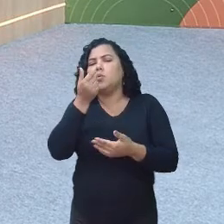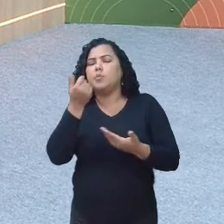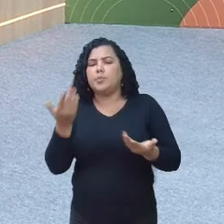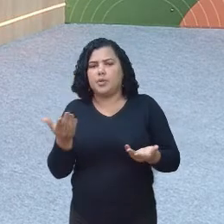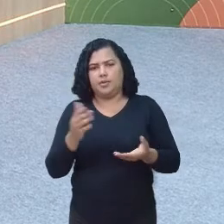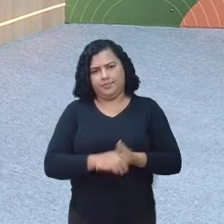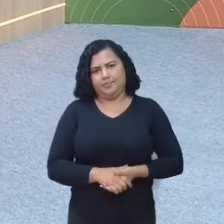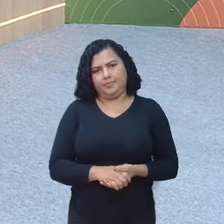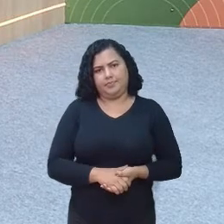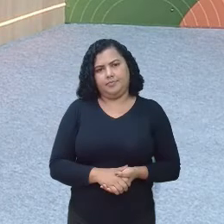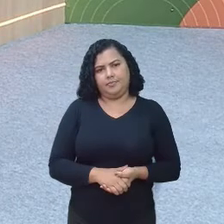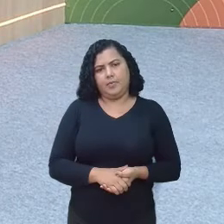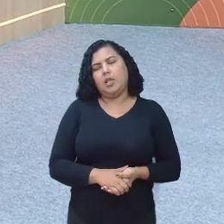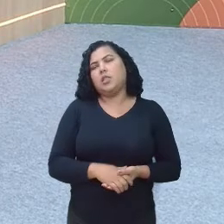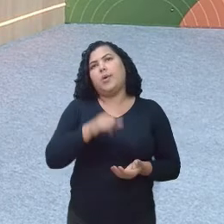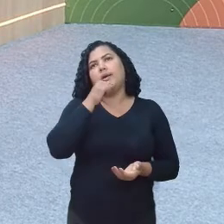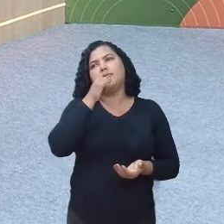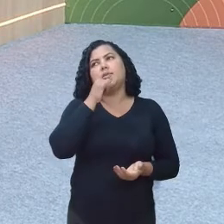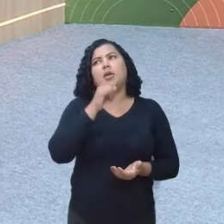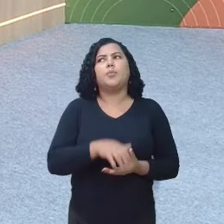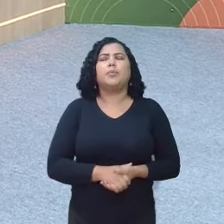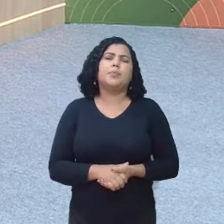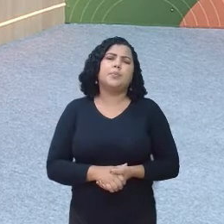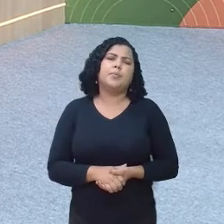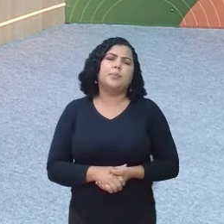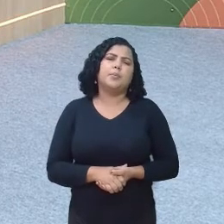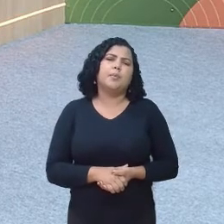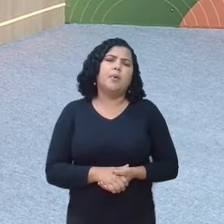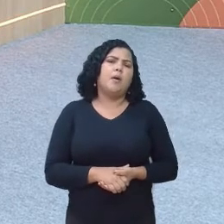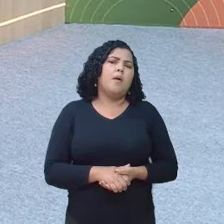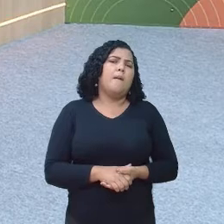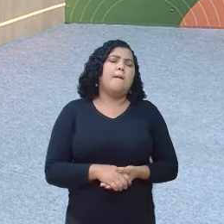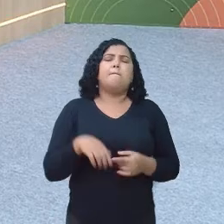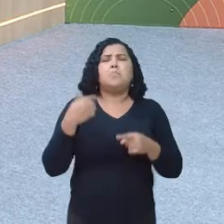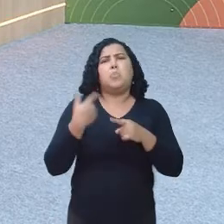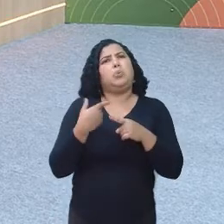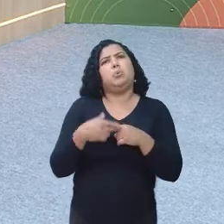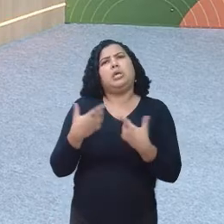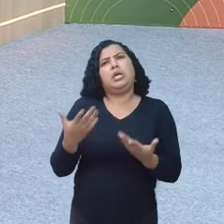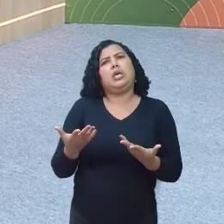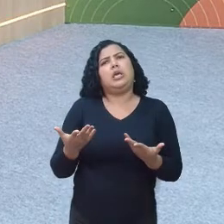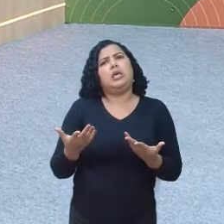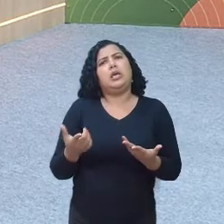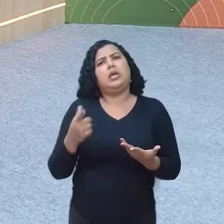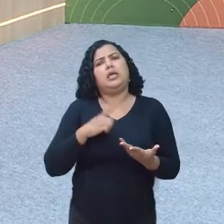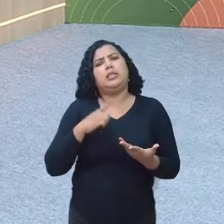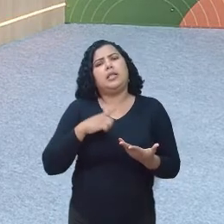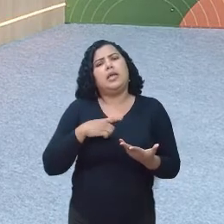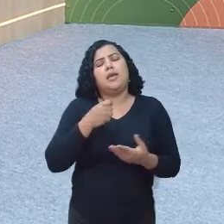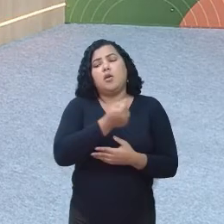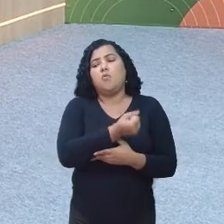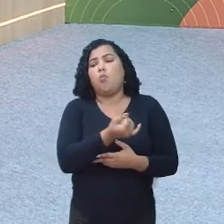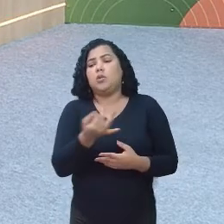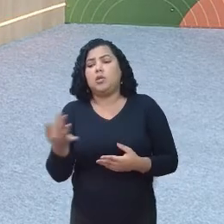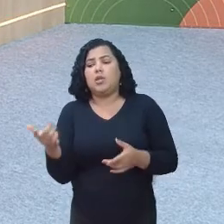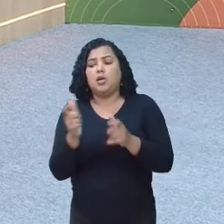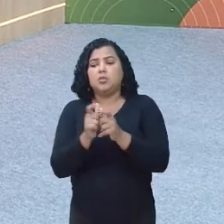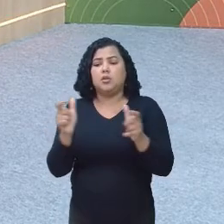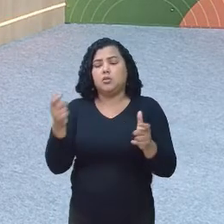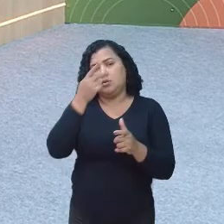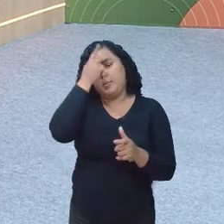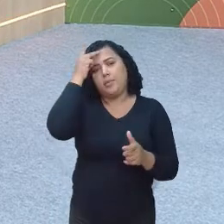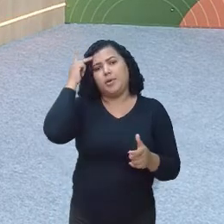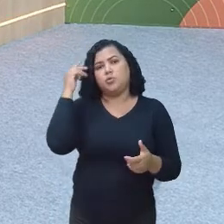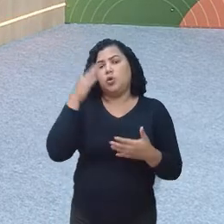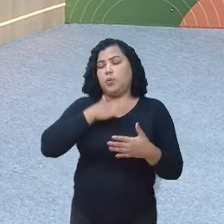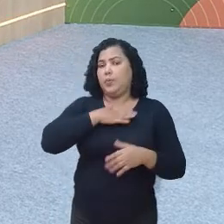Então, preciso parar para pensar, poxa, por que eu tenho aí esse contingente de pessoas no meu país passando